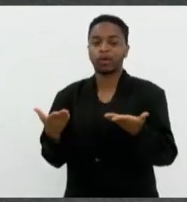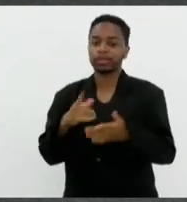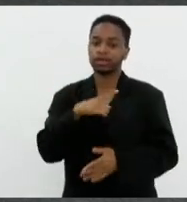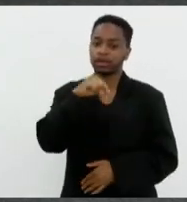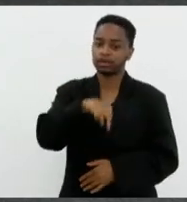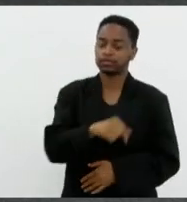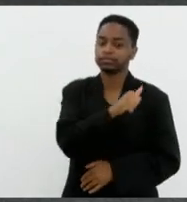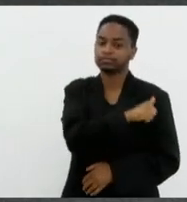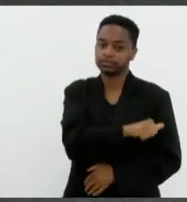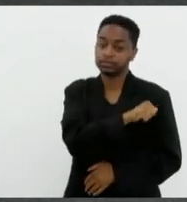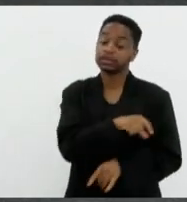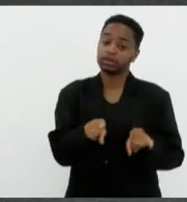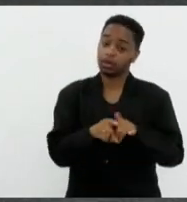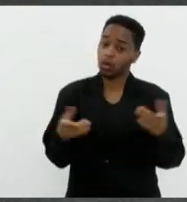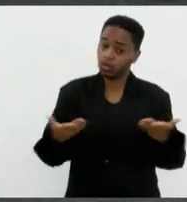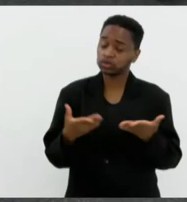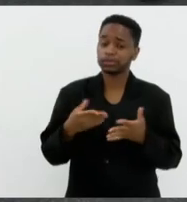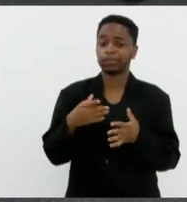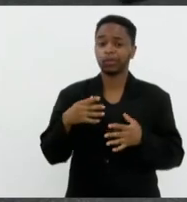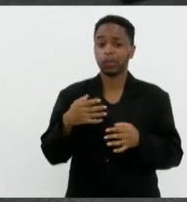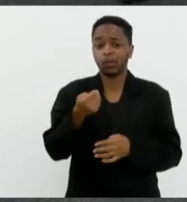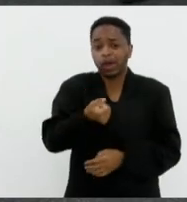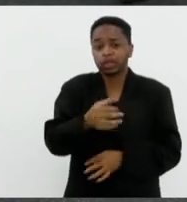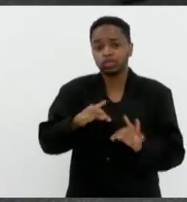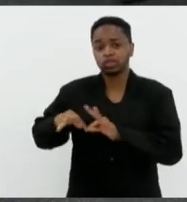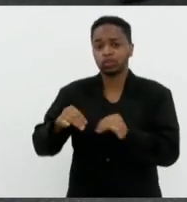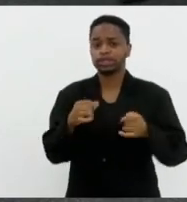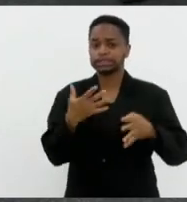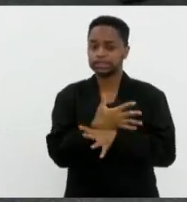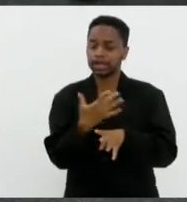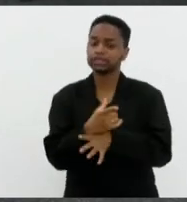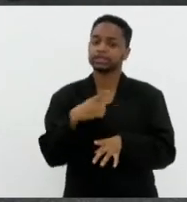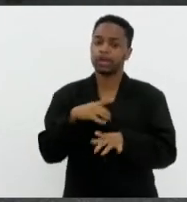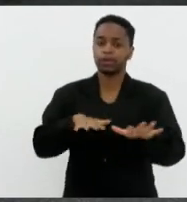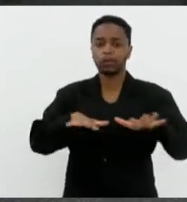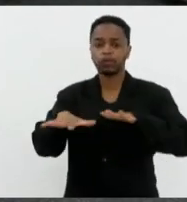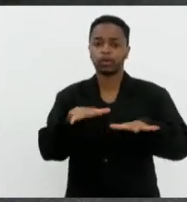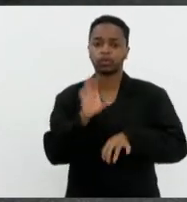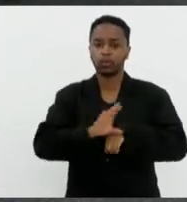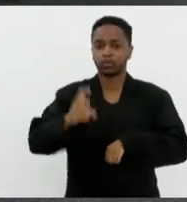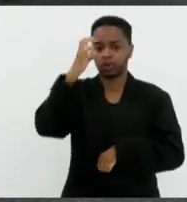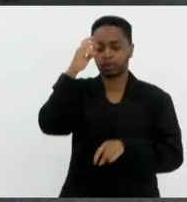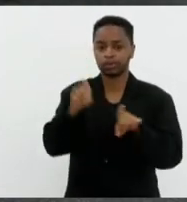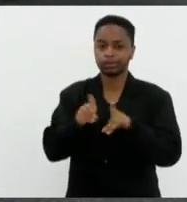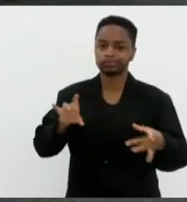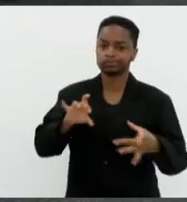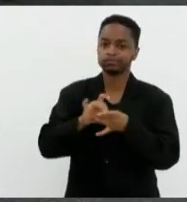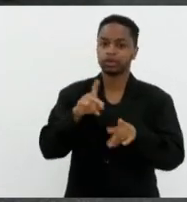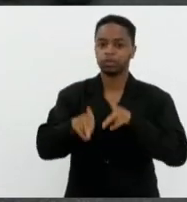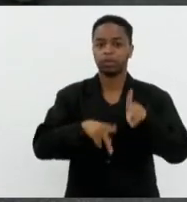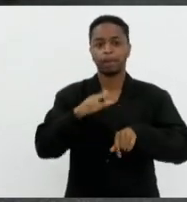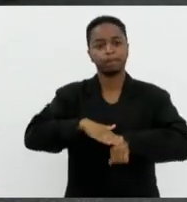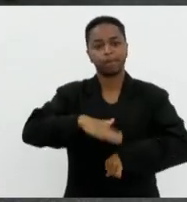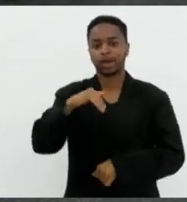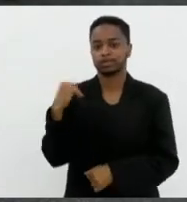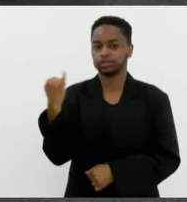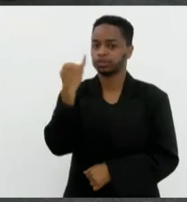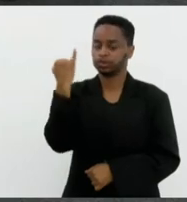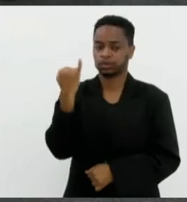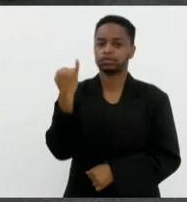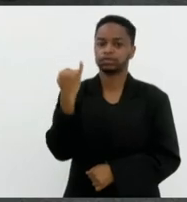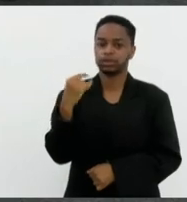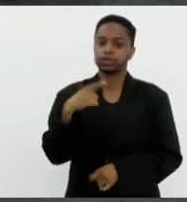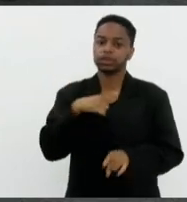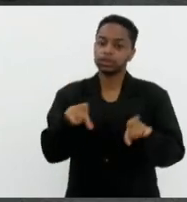cidade, pelo menos, onde tenha essa manifestação cultural e popular, que é das mais importantes. A maioria